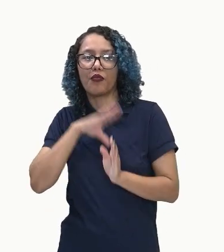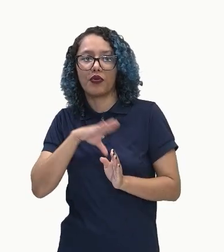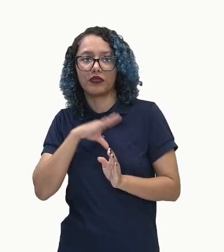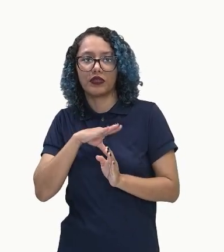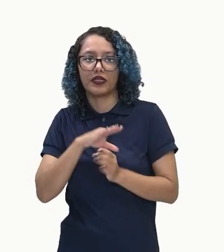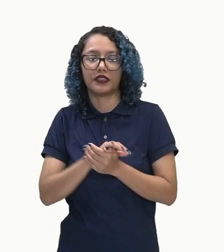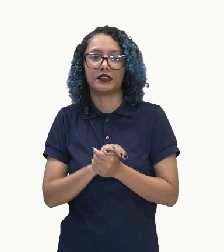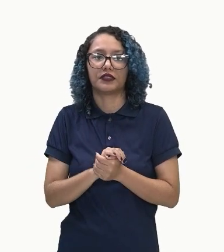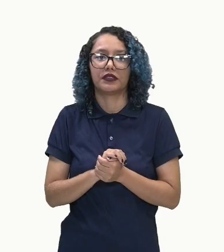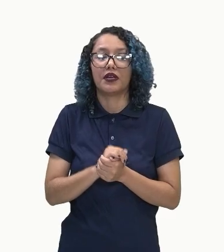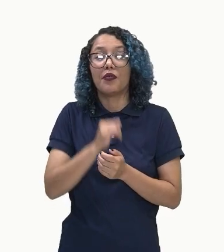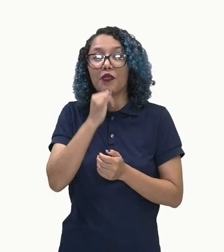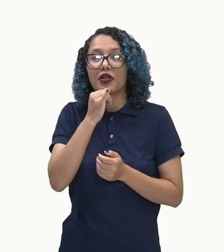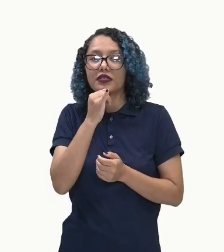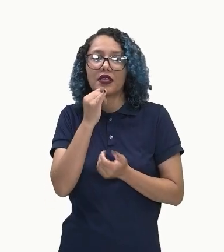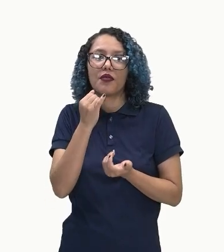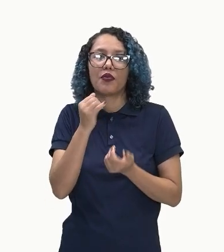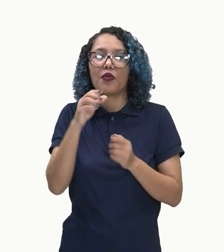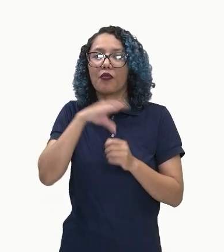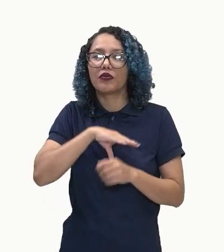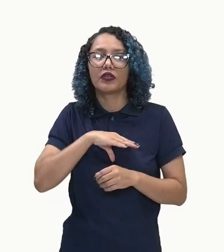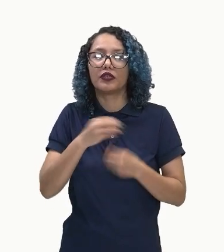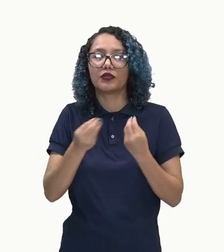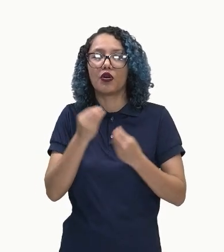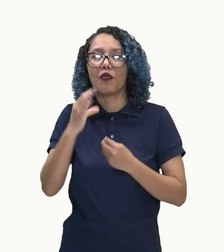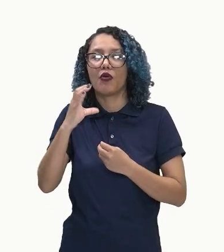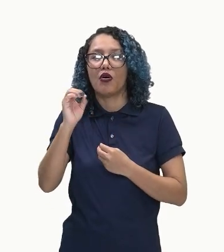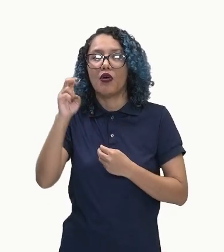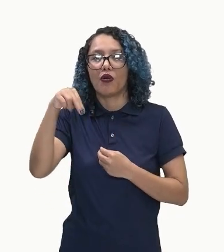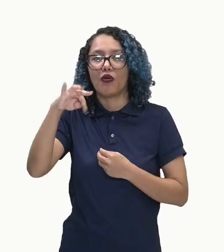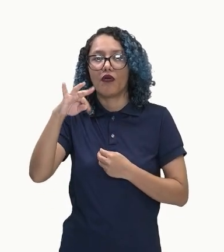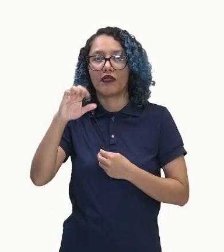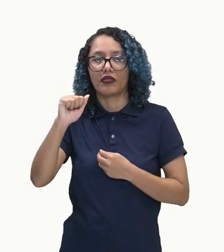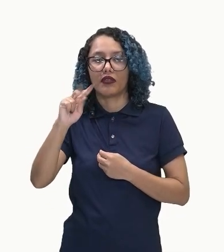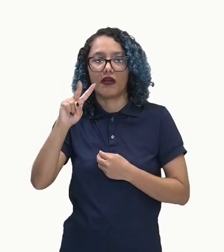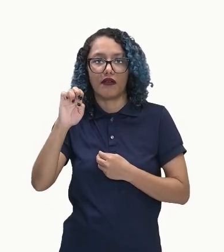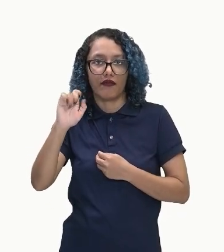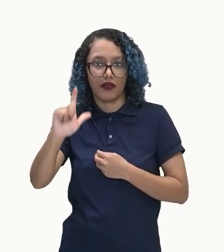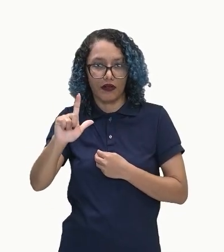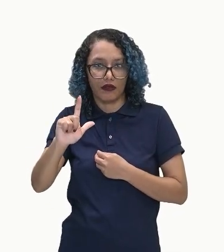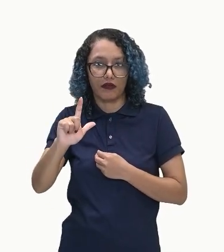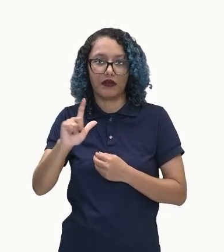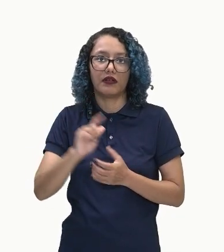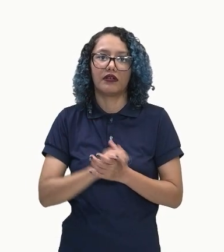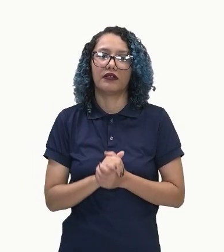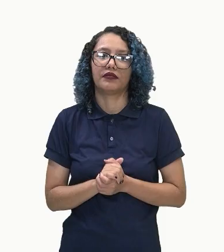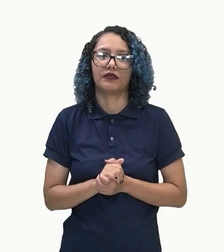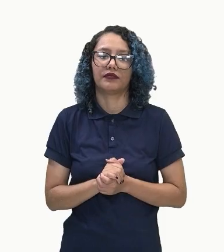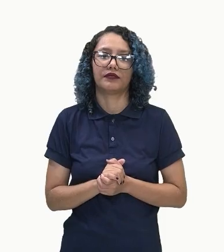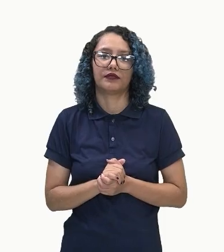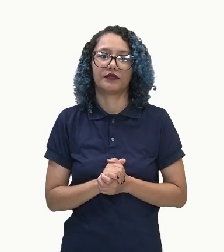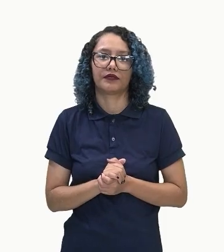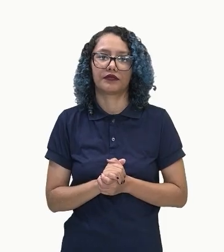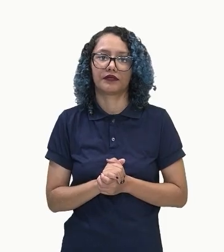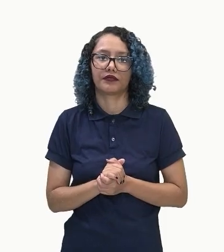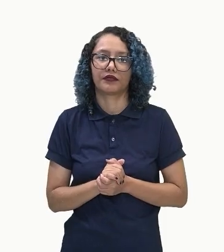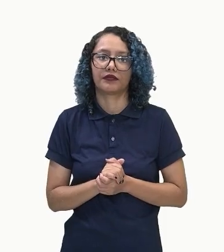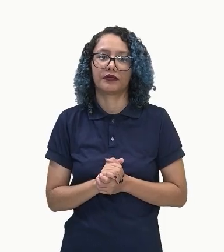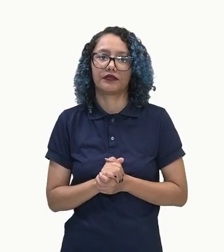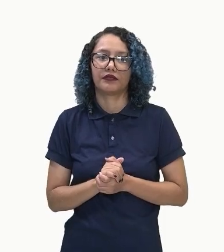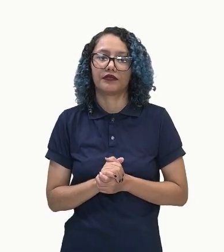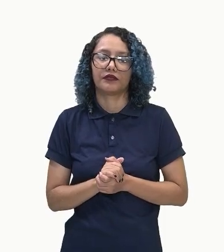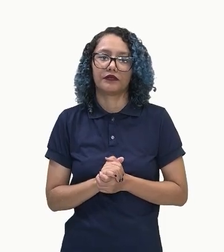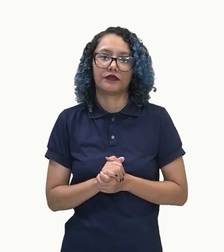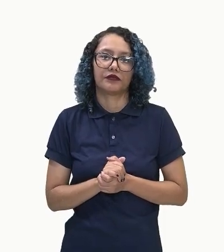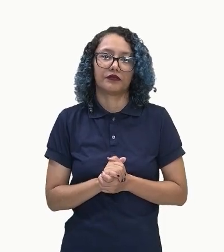Ou contáveis, então aí depende muito desse contexto, tá certo? Então esse finalzinho aqui vai ter o mesmo final, na mais das